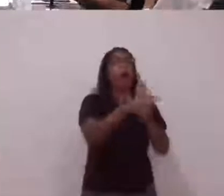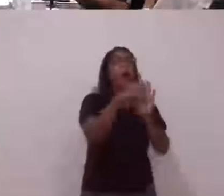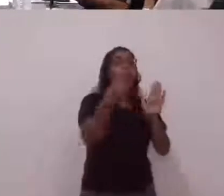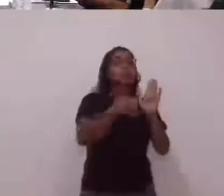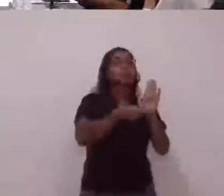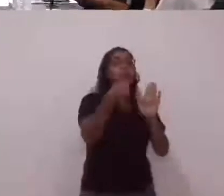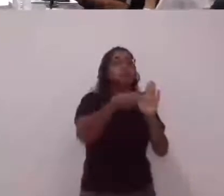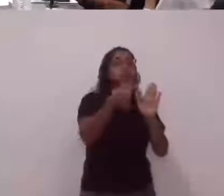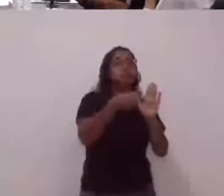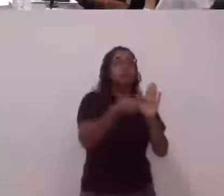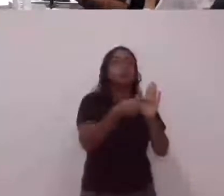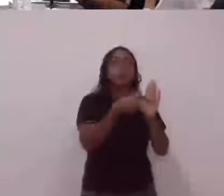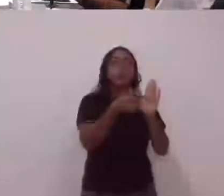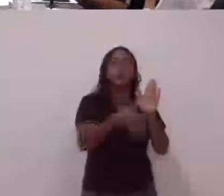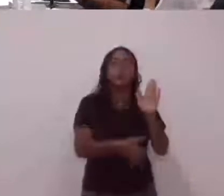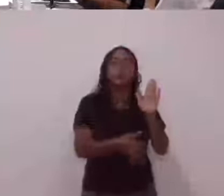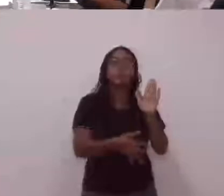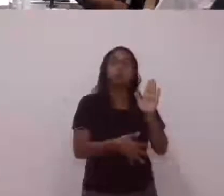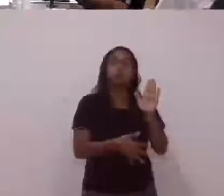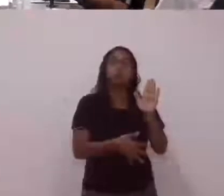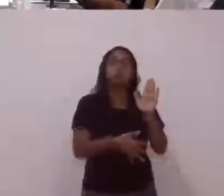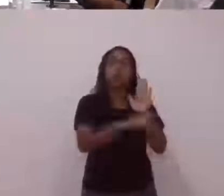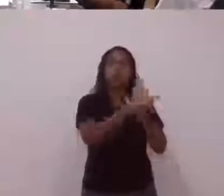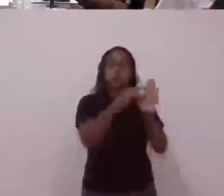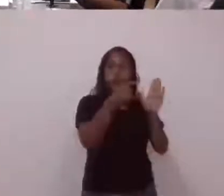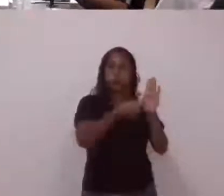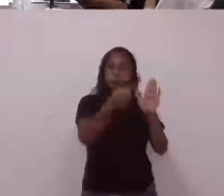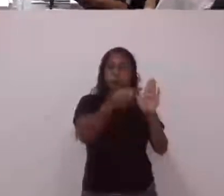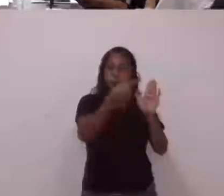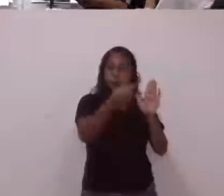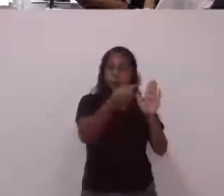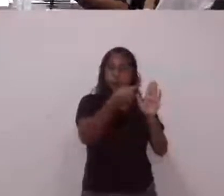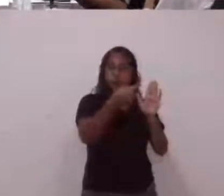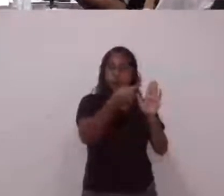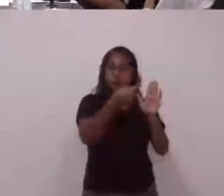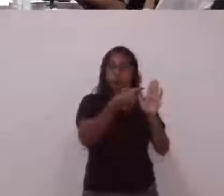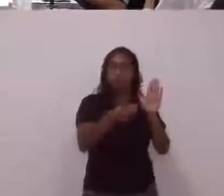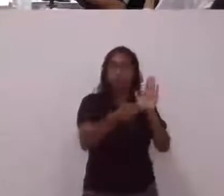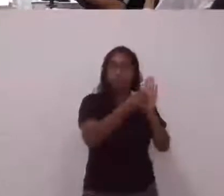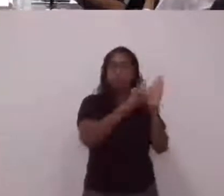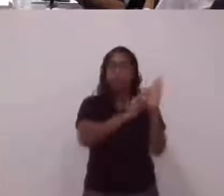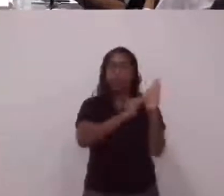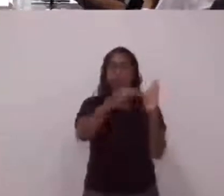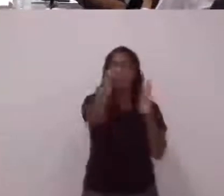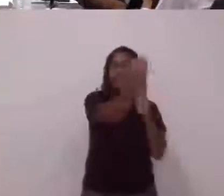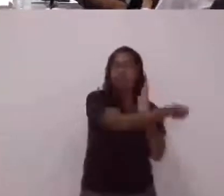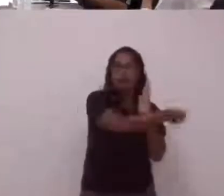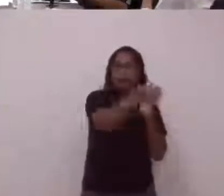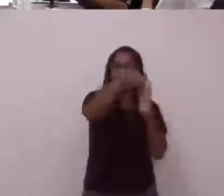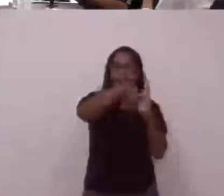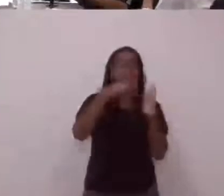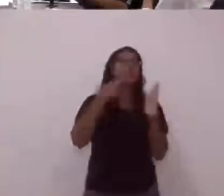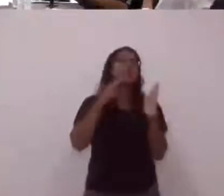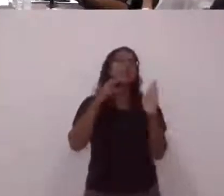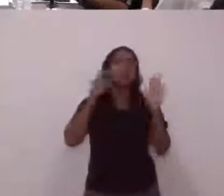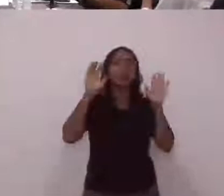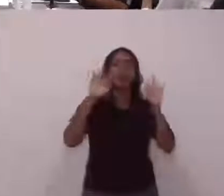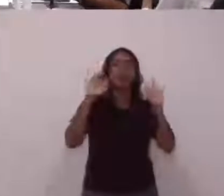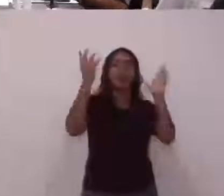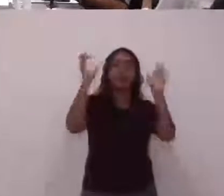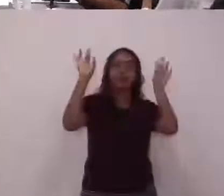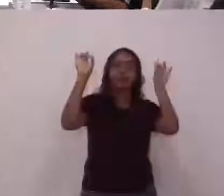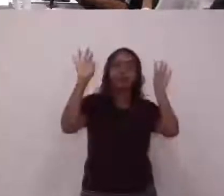1º do projeto a seguinte redação. Artigo 1. Institui em série no calendário oficial de eventos do município de semana da